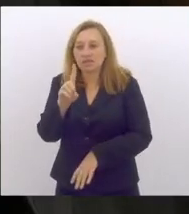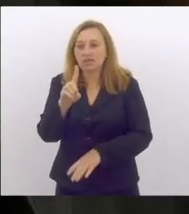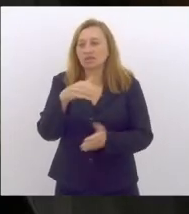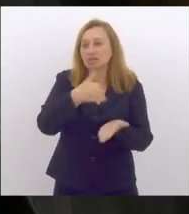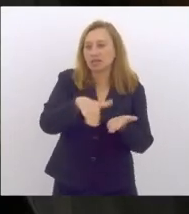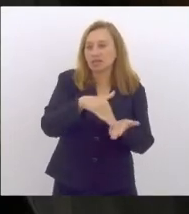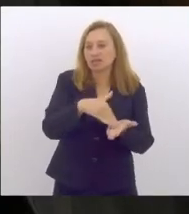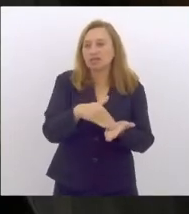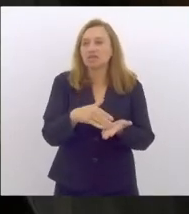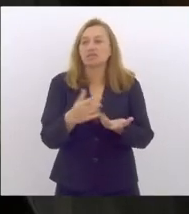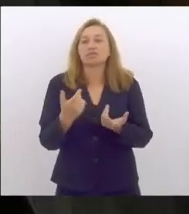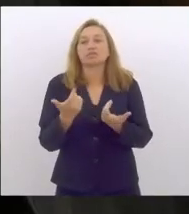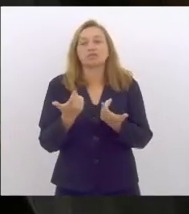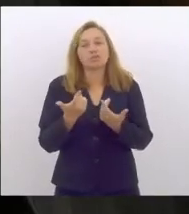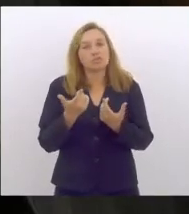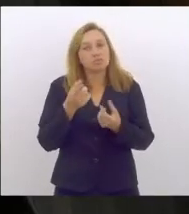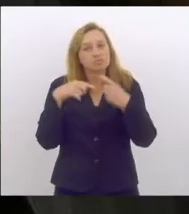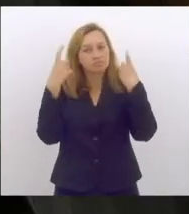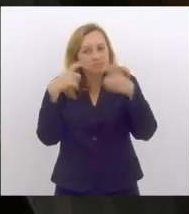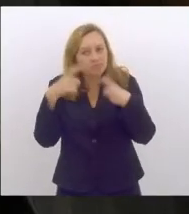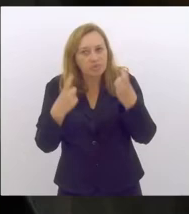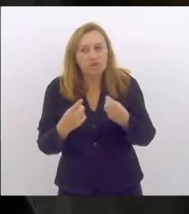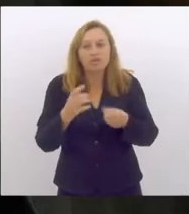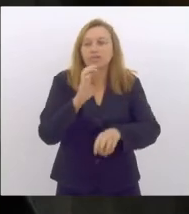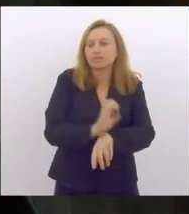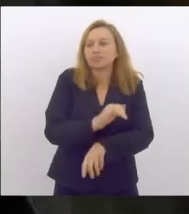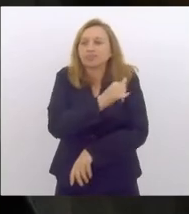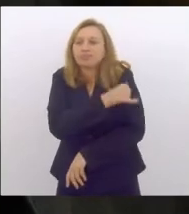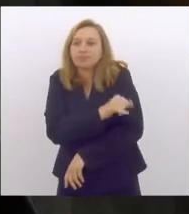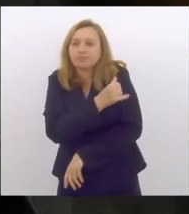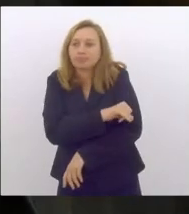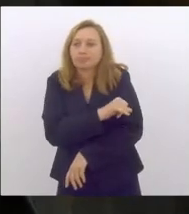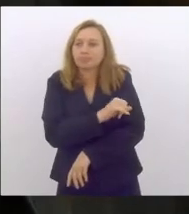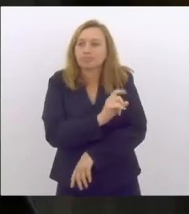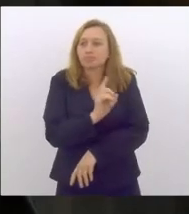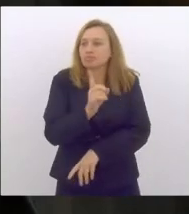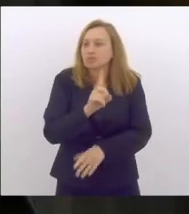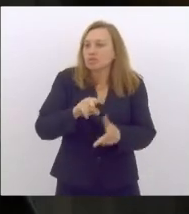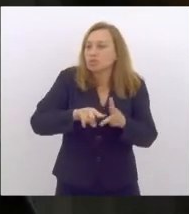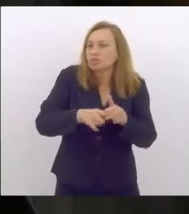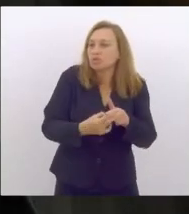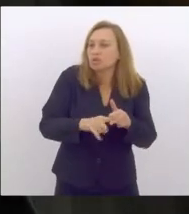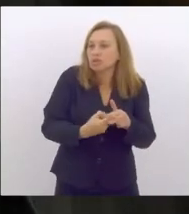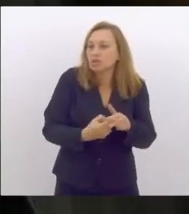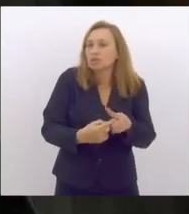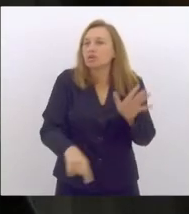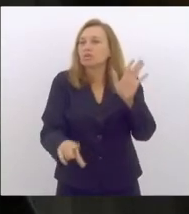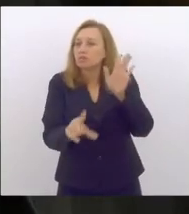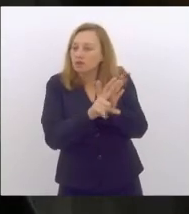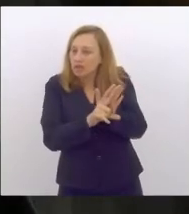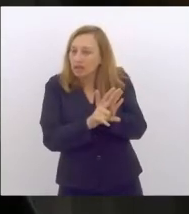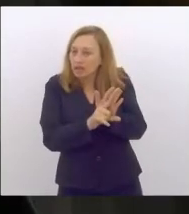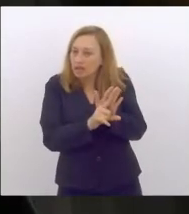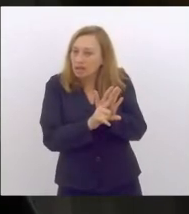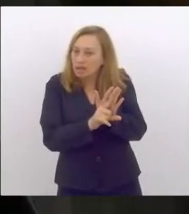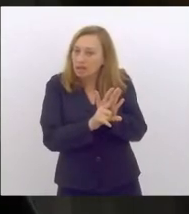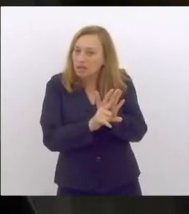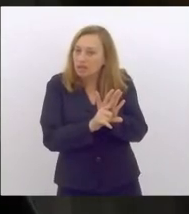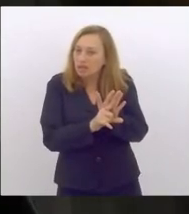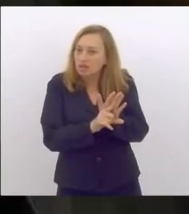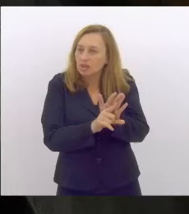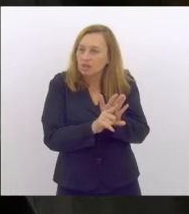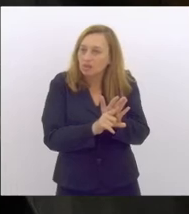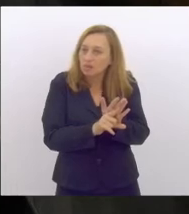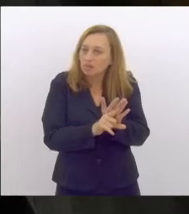apreensivos apreensivos que o Estado do Rio de Janeiro ainda não regulamentou por lei como deve ser o